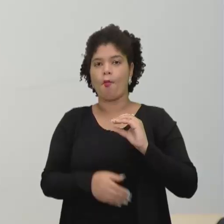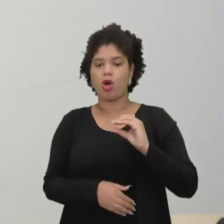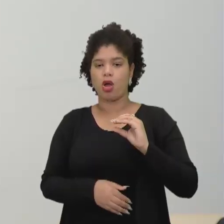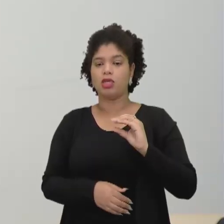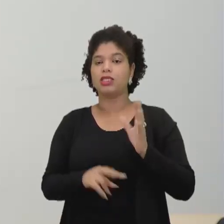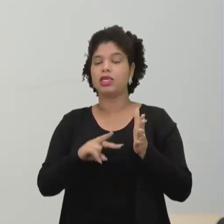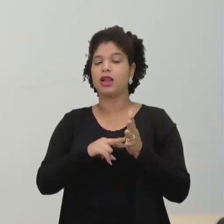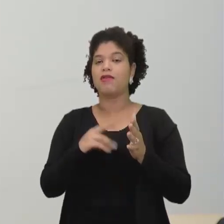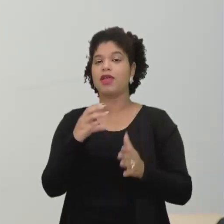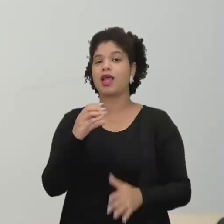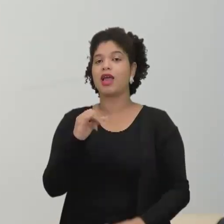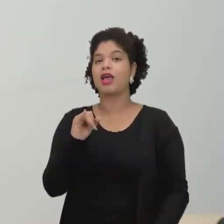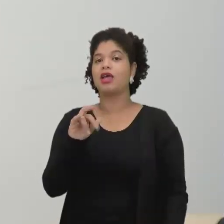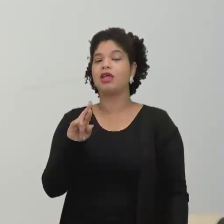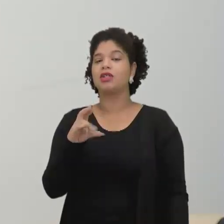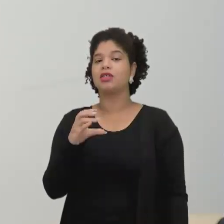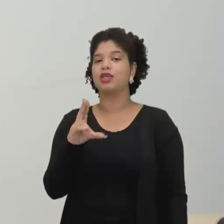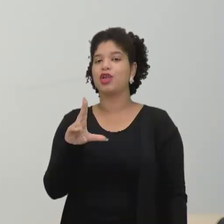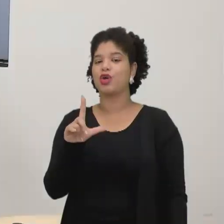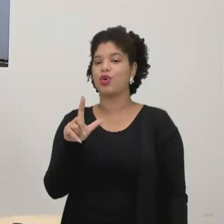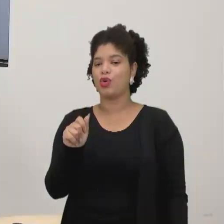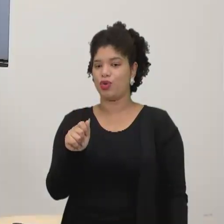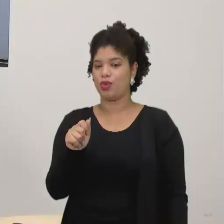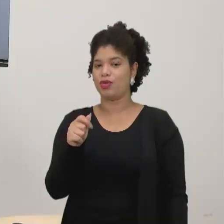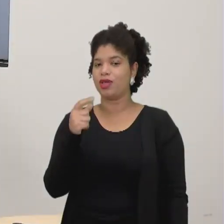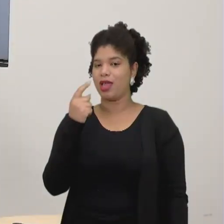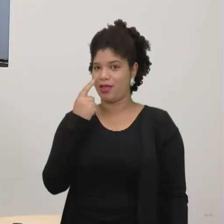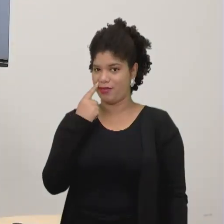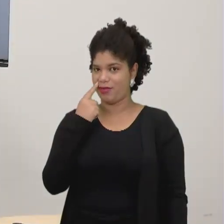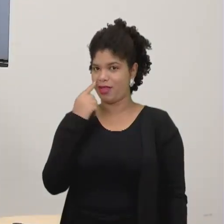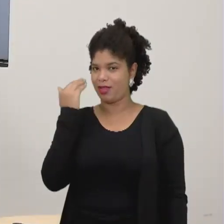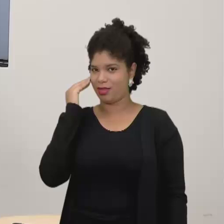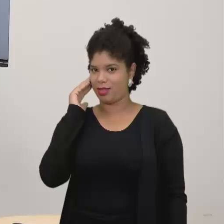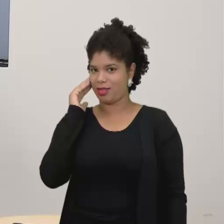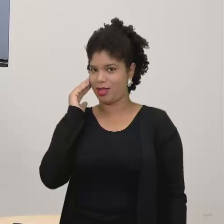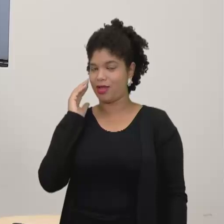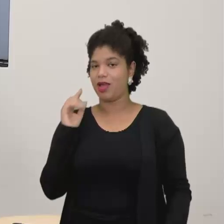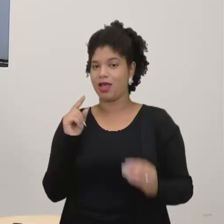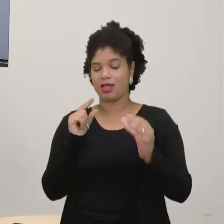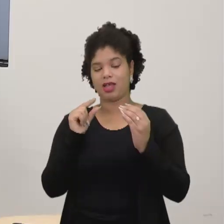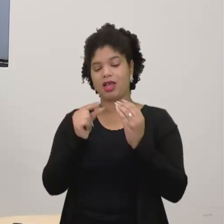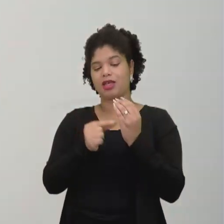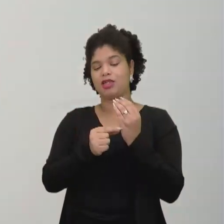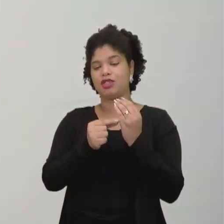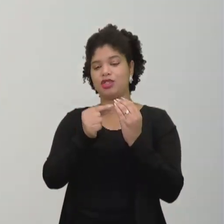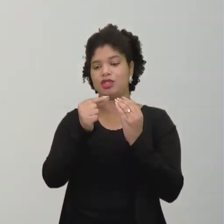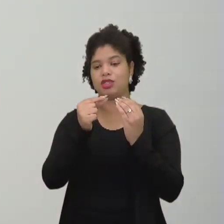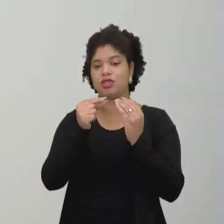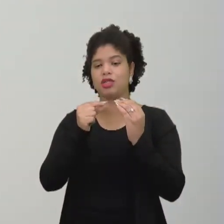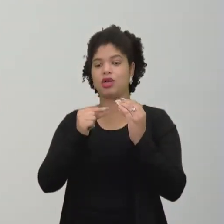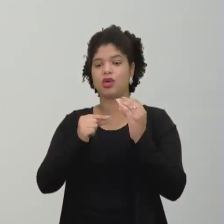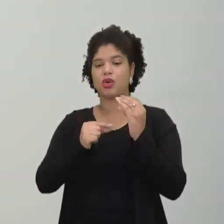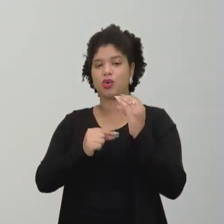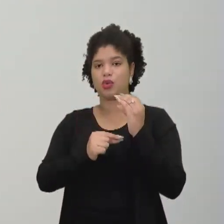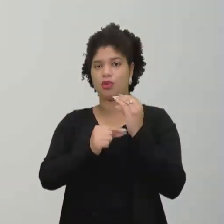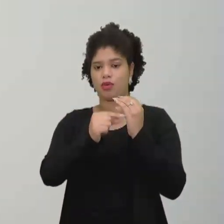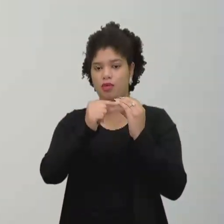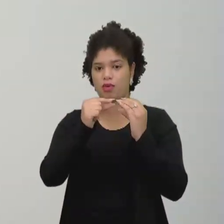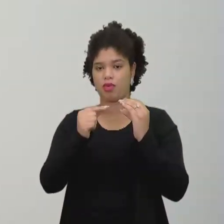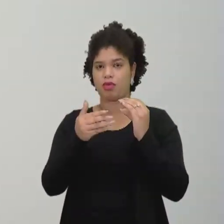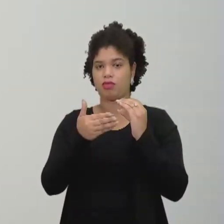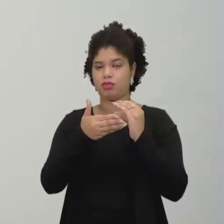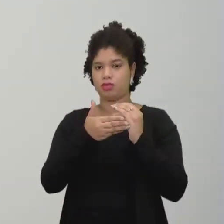meu círculo. Então, círculo, contorno mais região interna, circunferência, somente